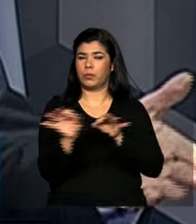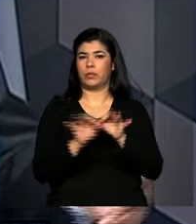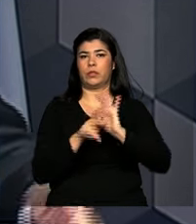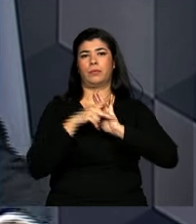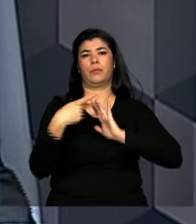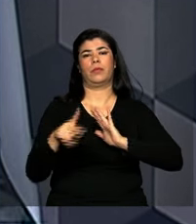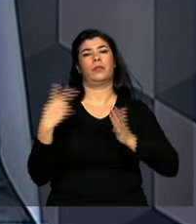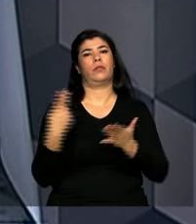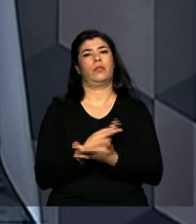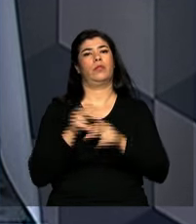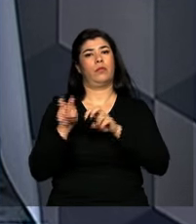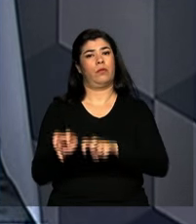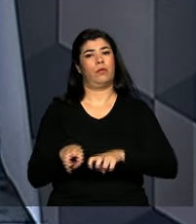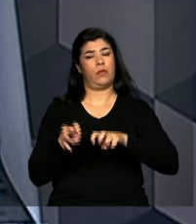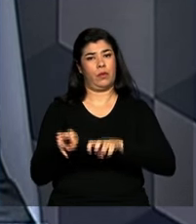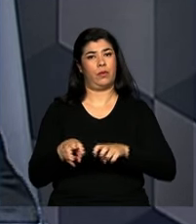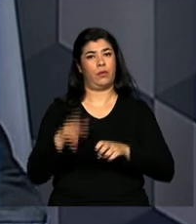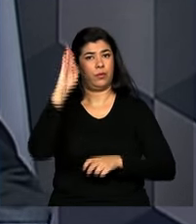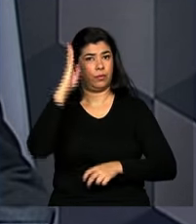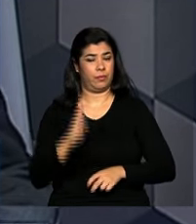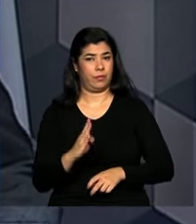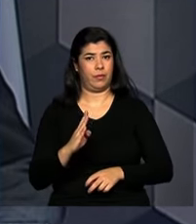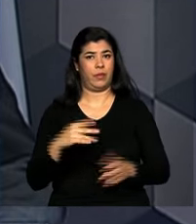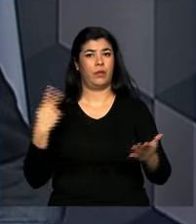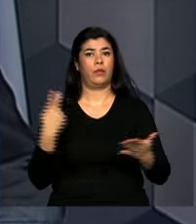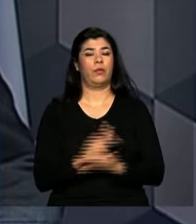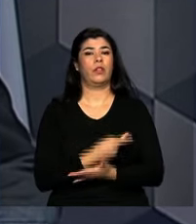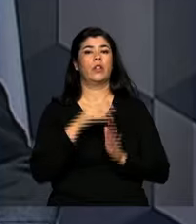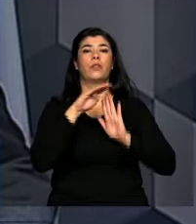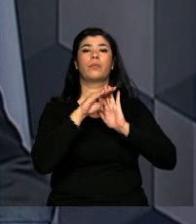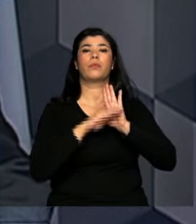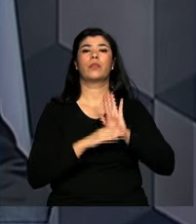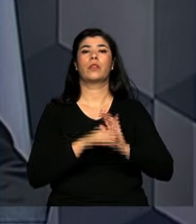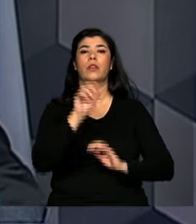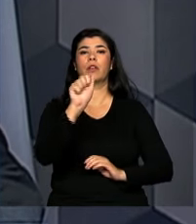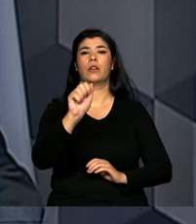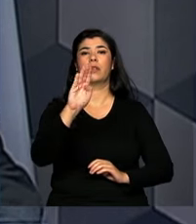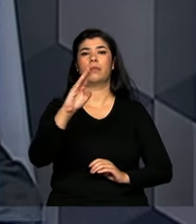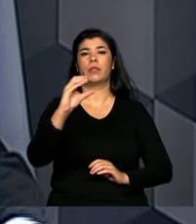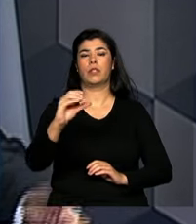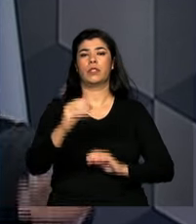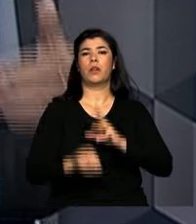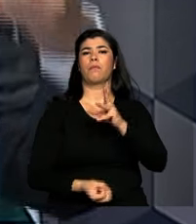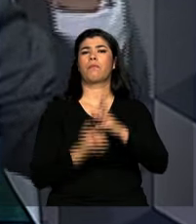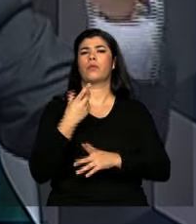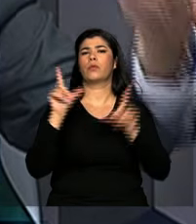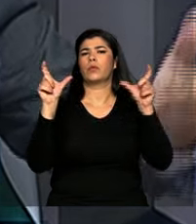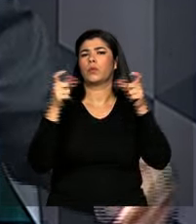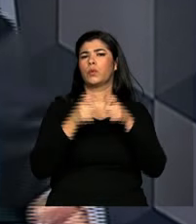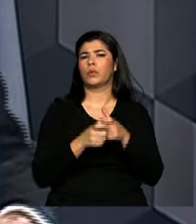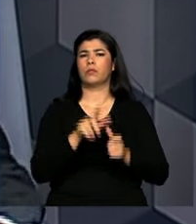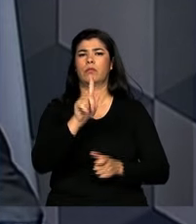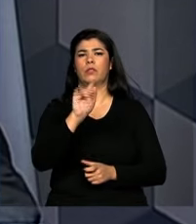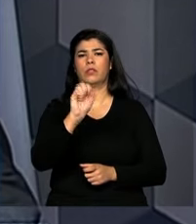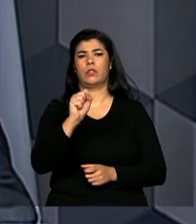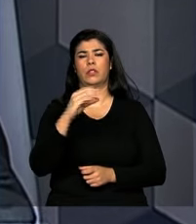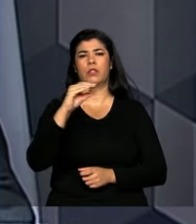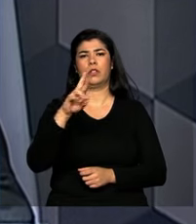está acontecendo aqui agora com o Plano ABC, Agricultura de Baixo Carbono, com a lógica da